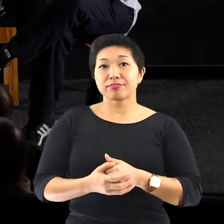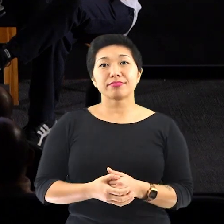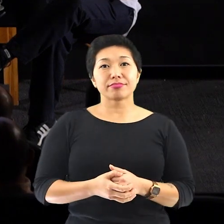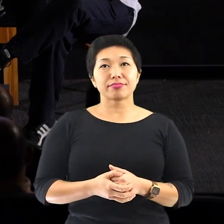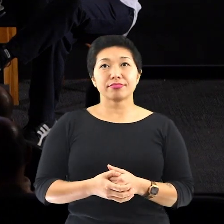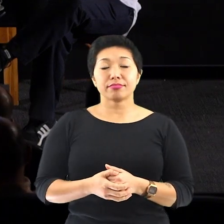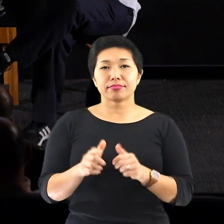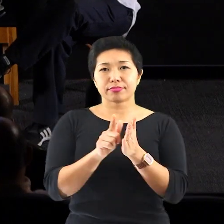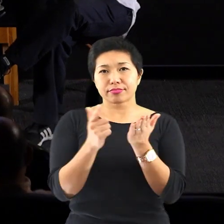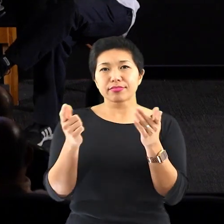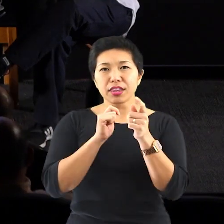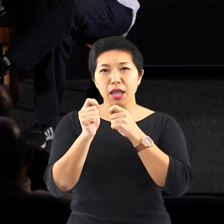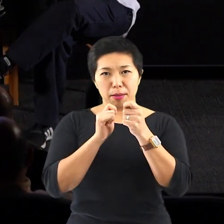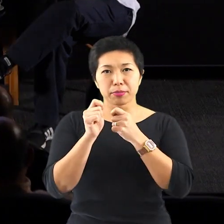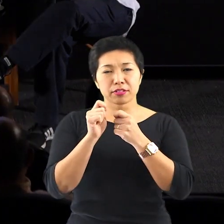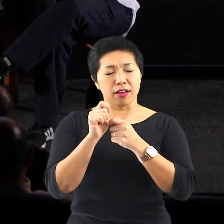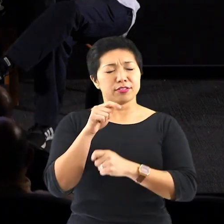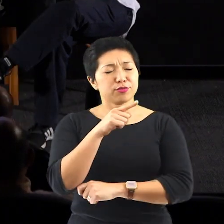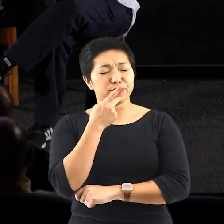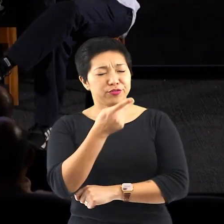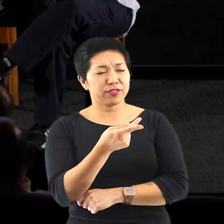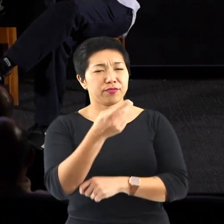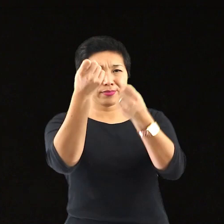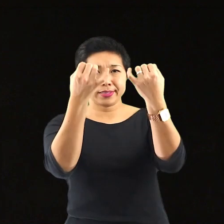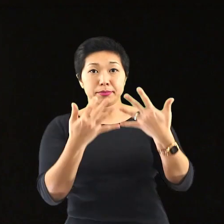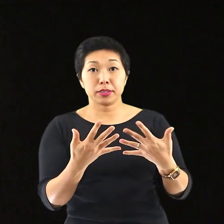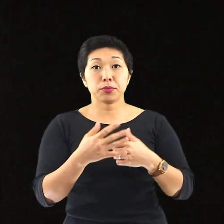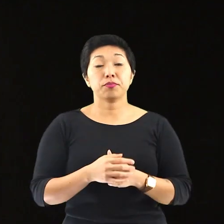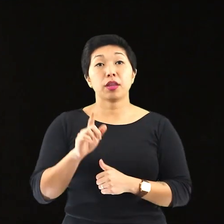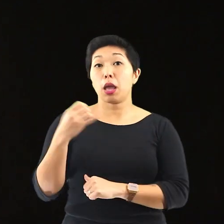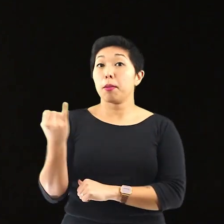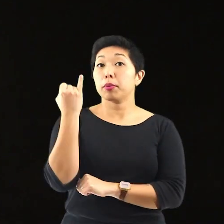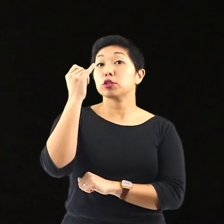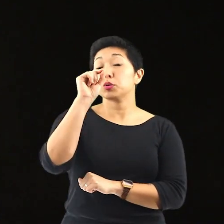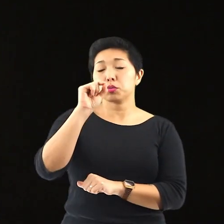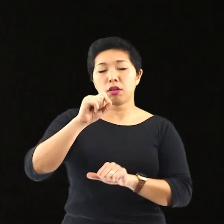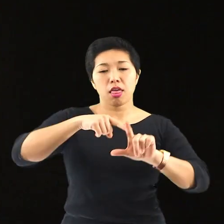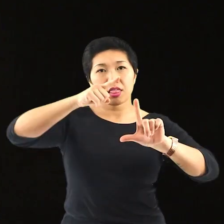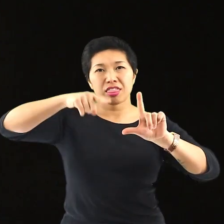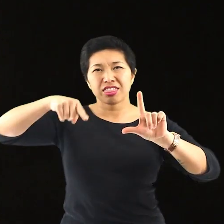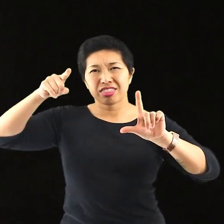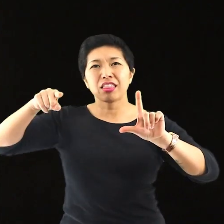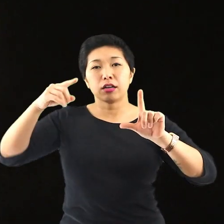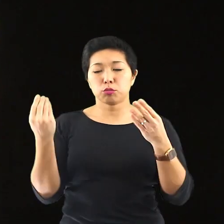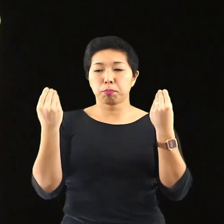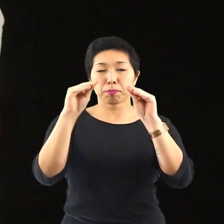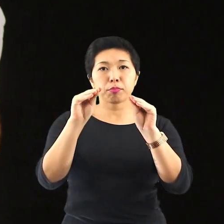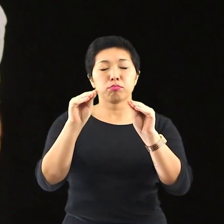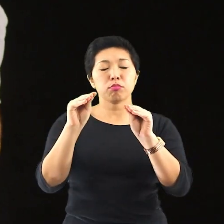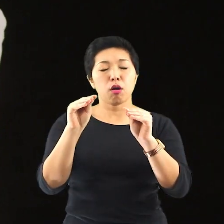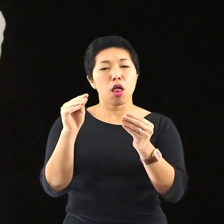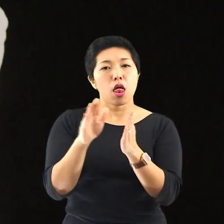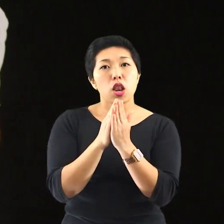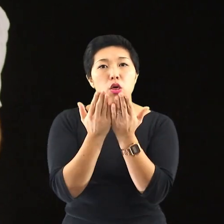Aqui tem, na reportagem que o senhor citou, isso é importante, porque esses dados eles têm sido publicados agora com um